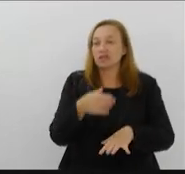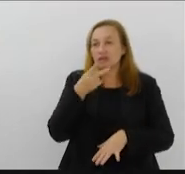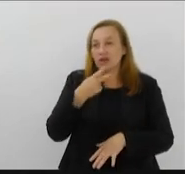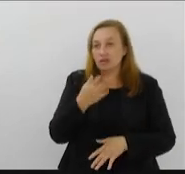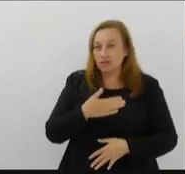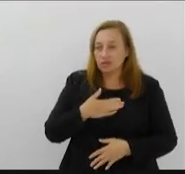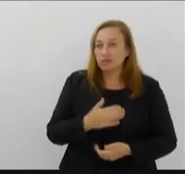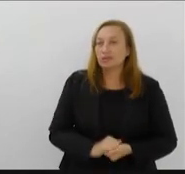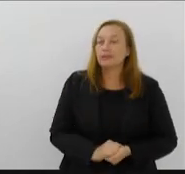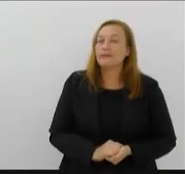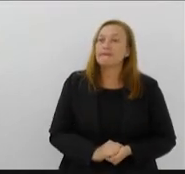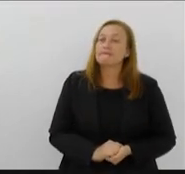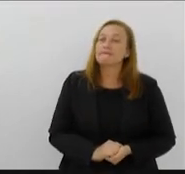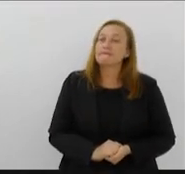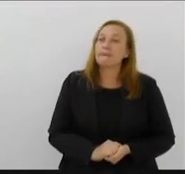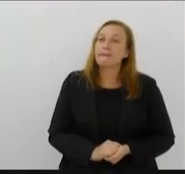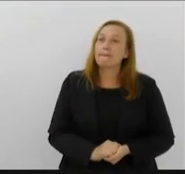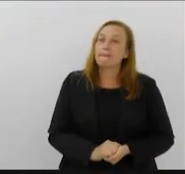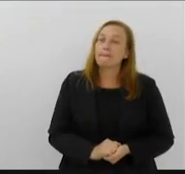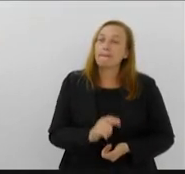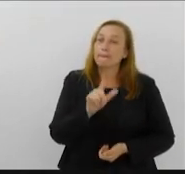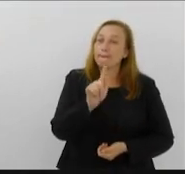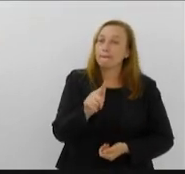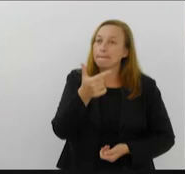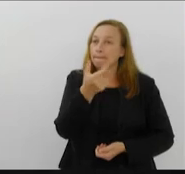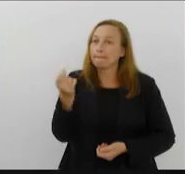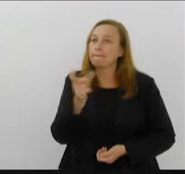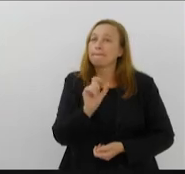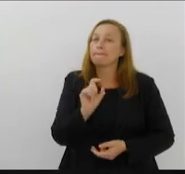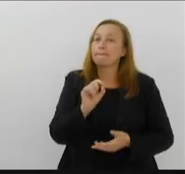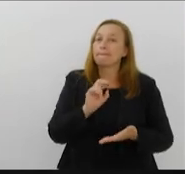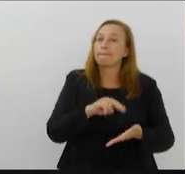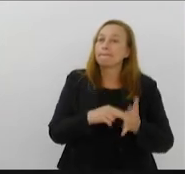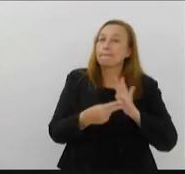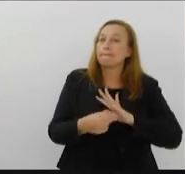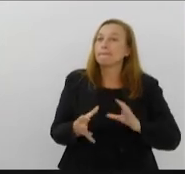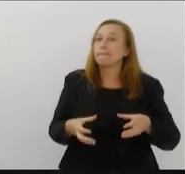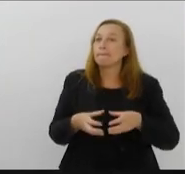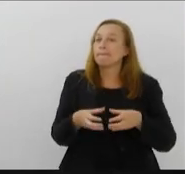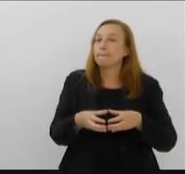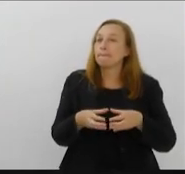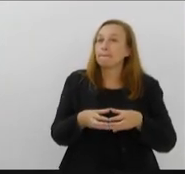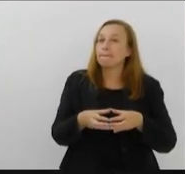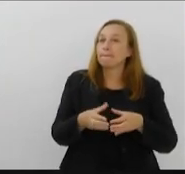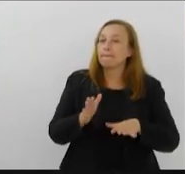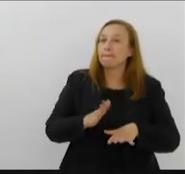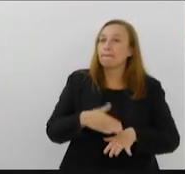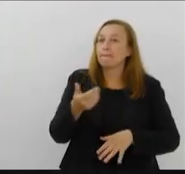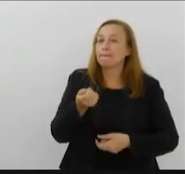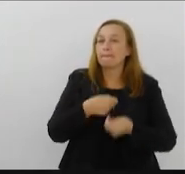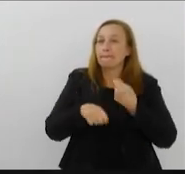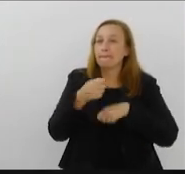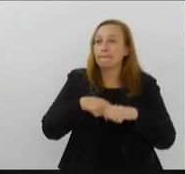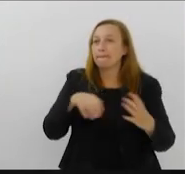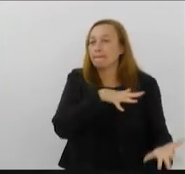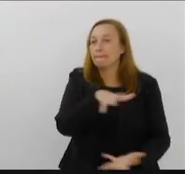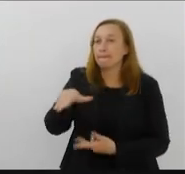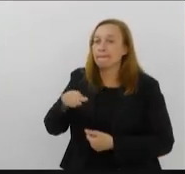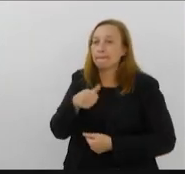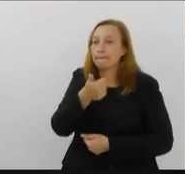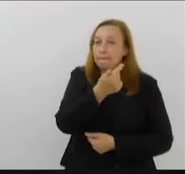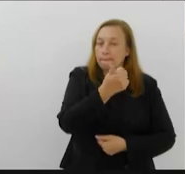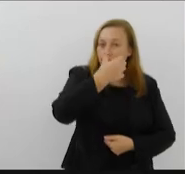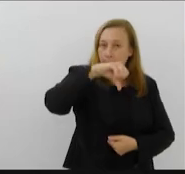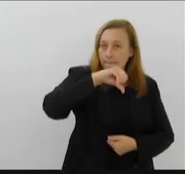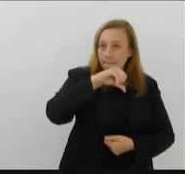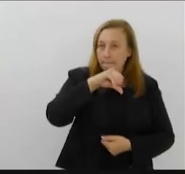aqui, sobre o G20, né? O que é o G20? É o grupo das maiores economias do planeta. A gente está falando de 19 maiores países